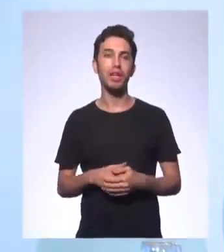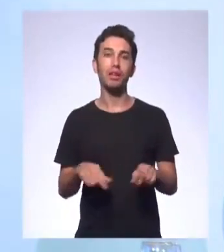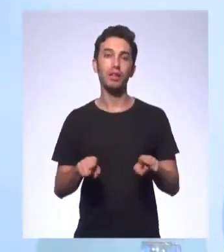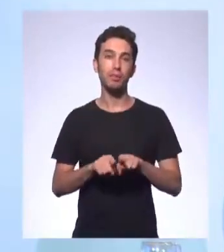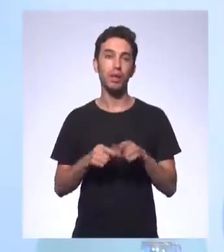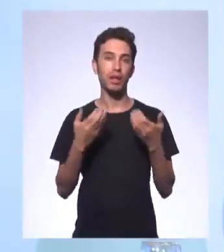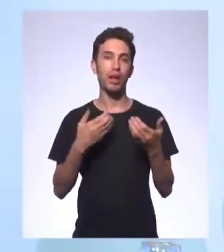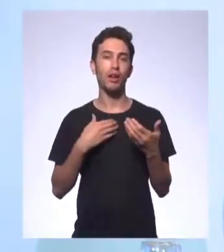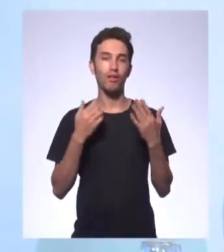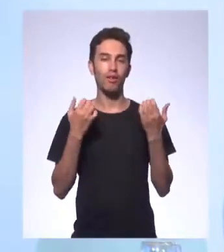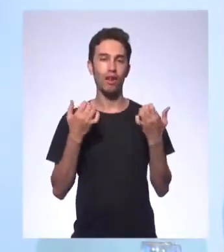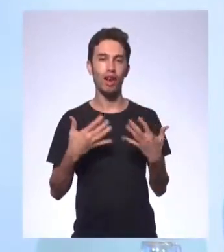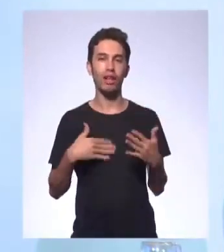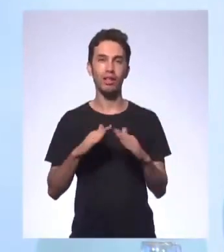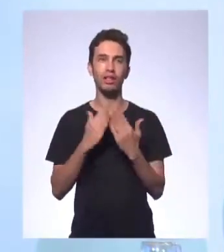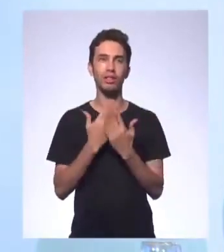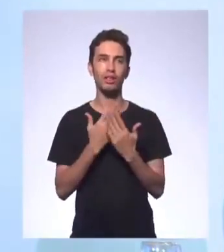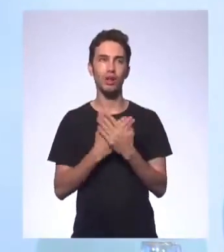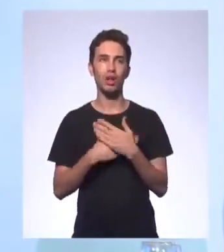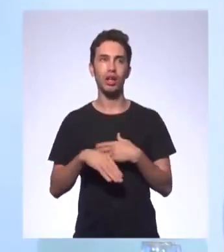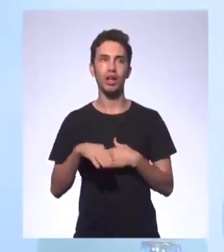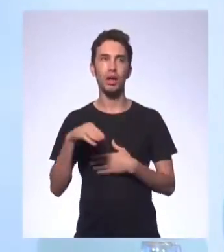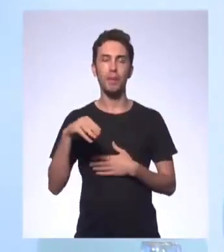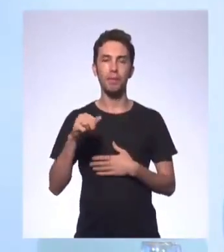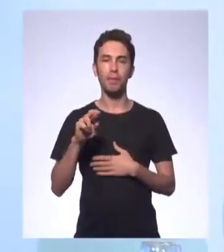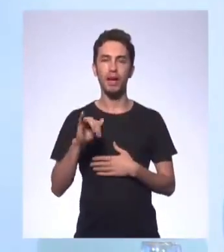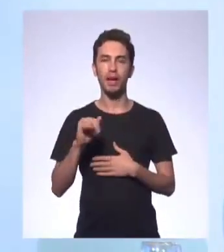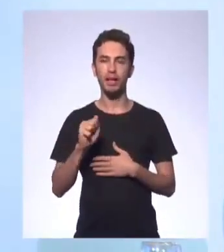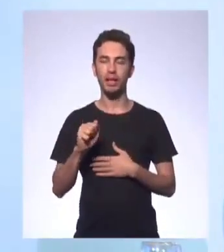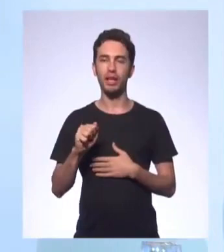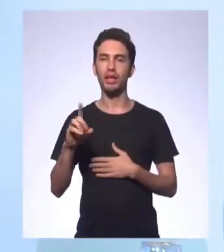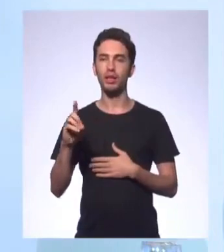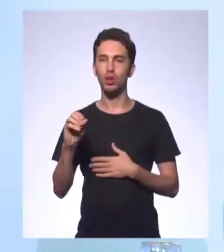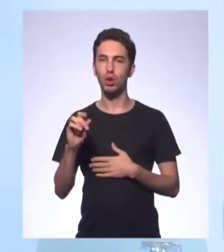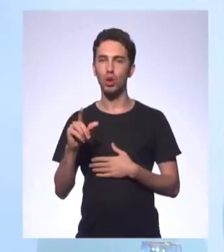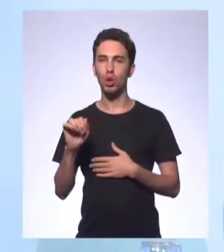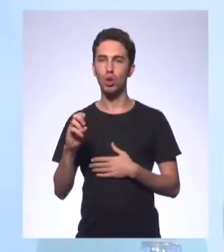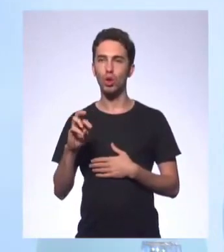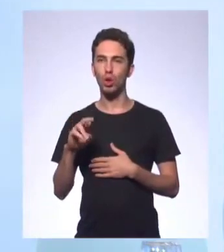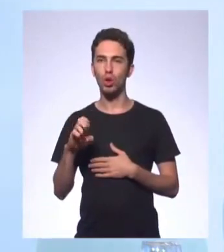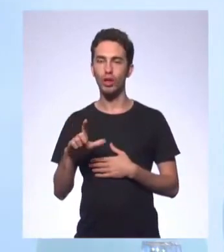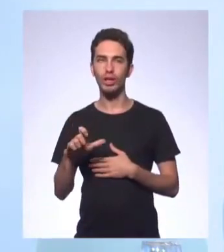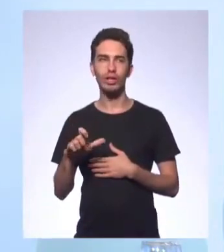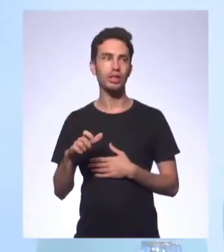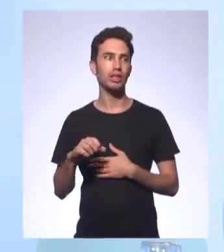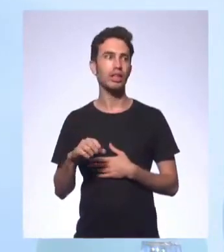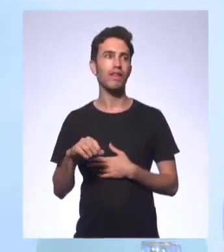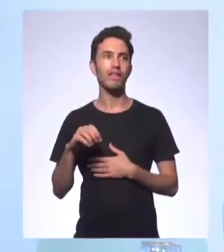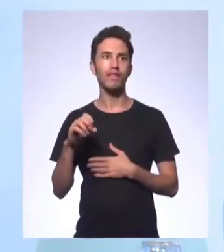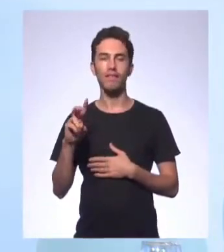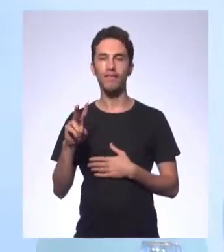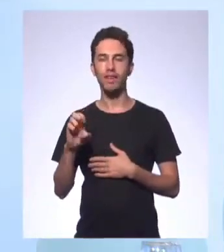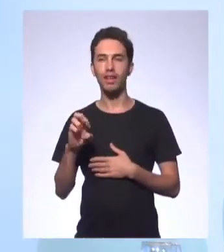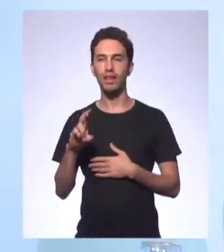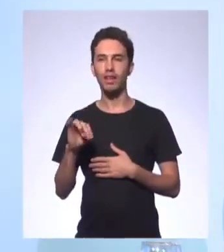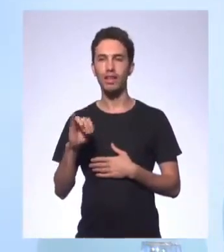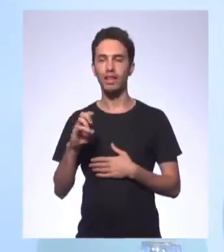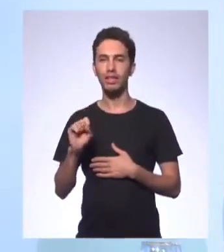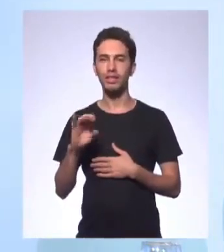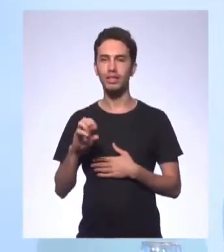falar da escola Maria Dolores Veríssimo, de São José dos Campos, da professora